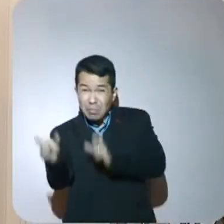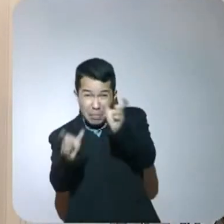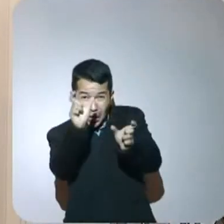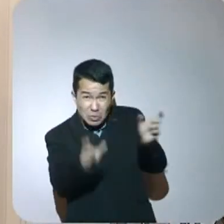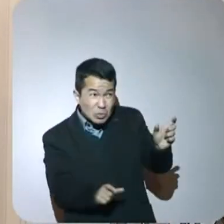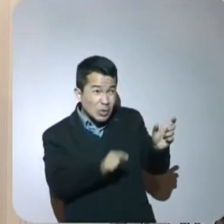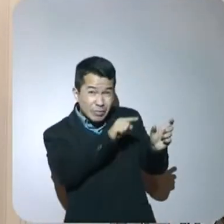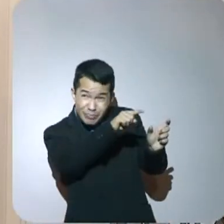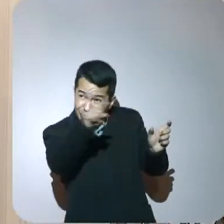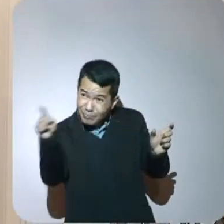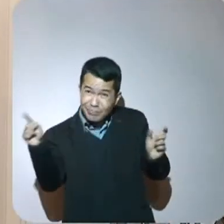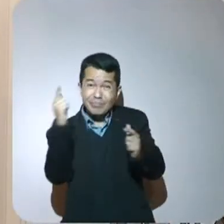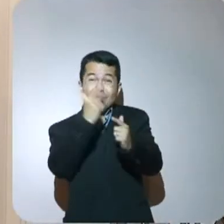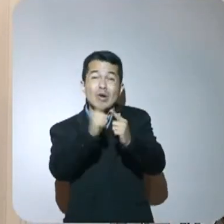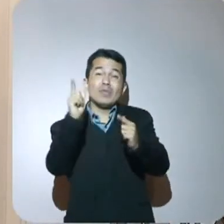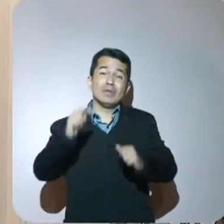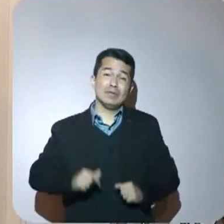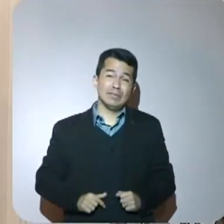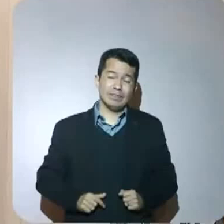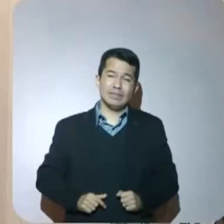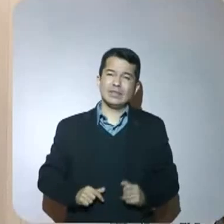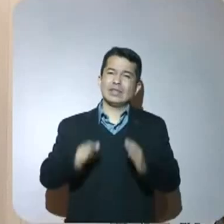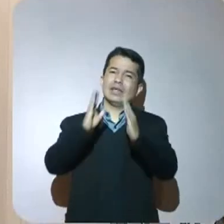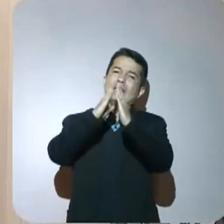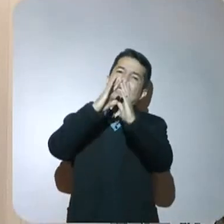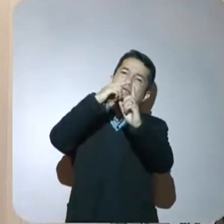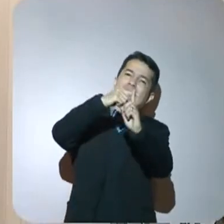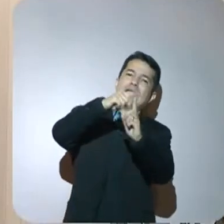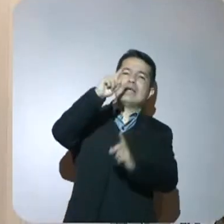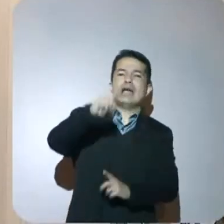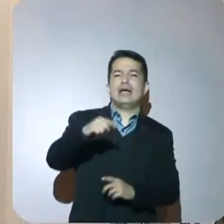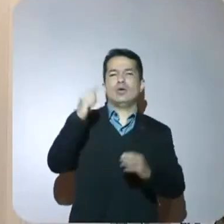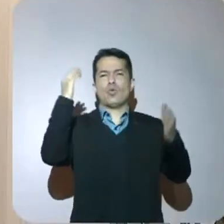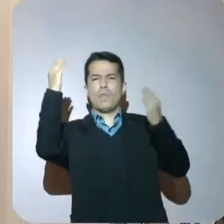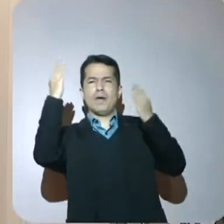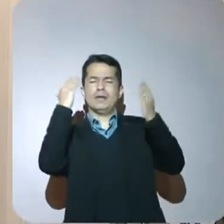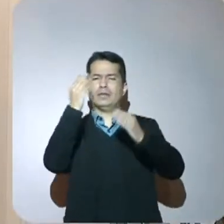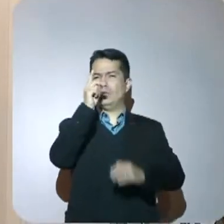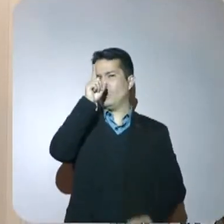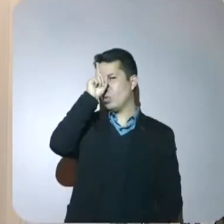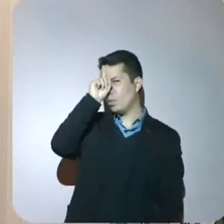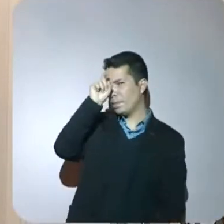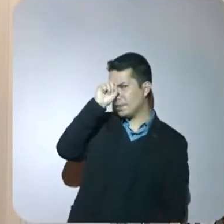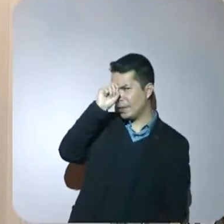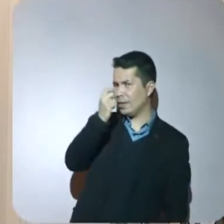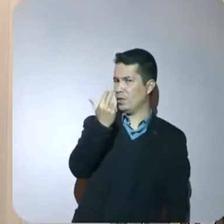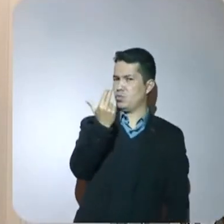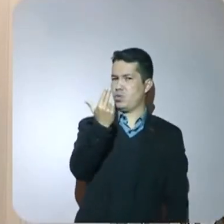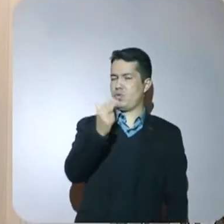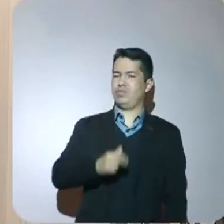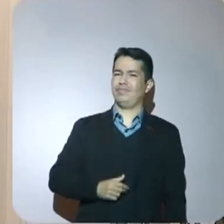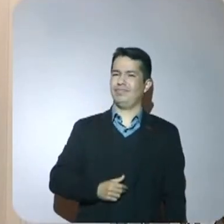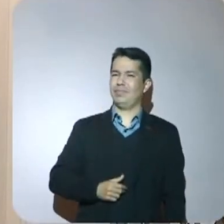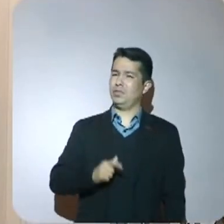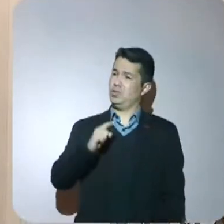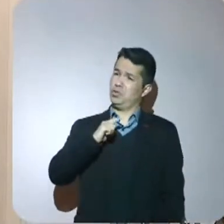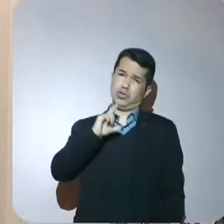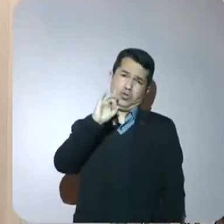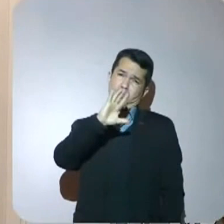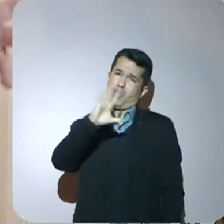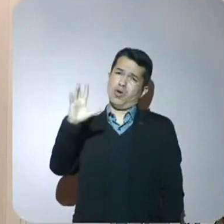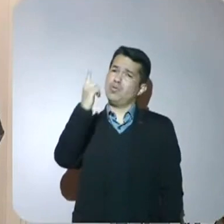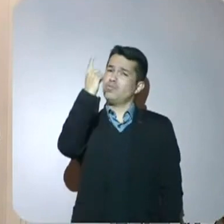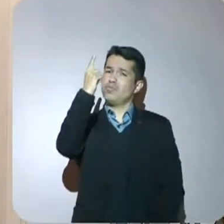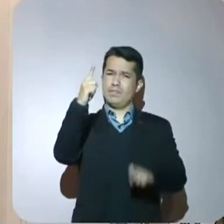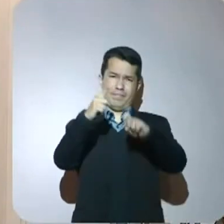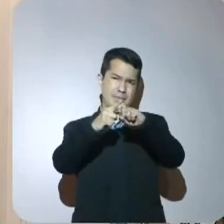e só tem um médico. O médico chama-se Jesus. Você pode ter até alguns voluntários que ajudam,